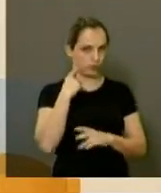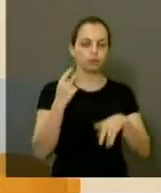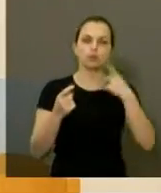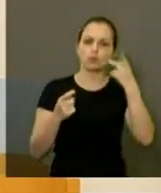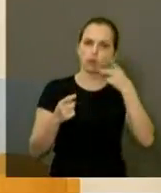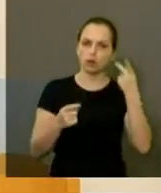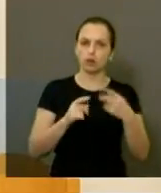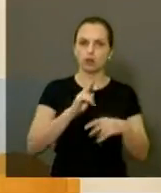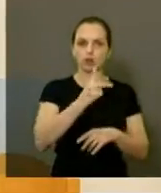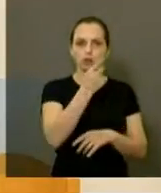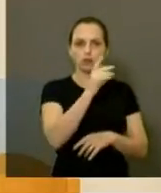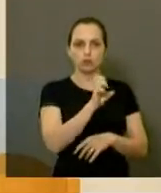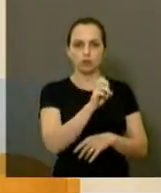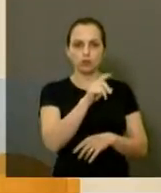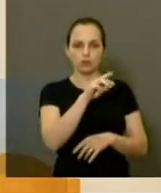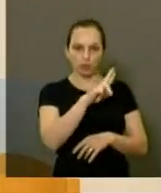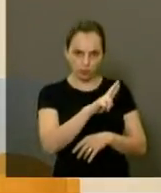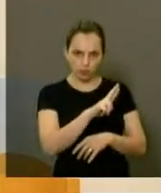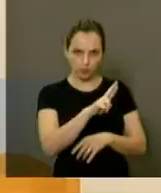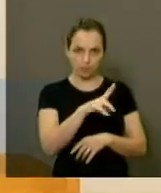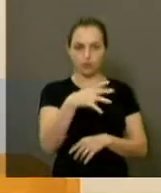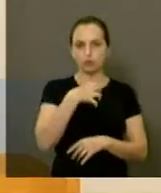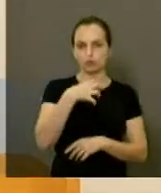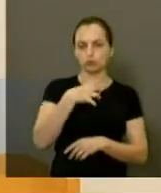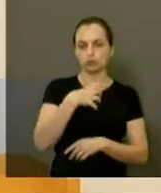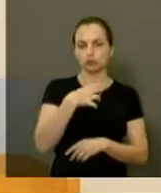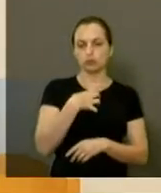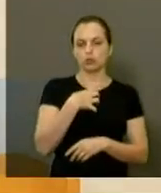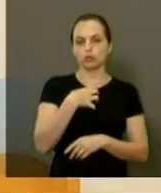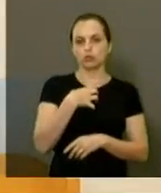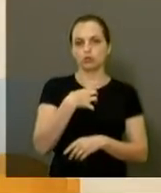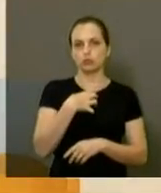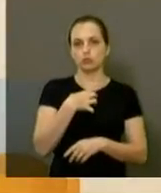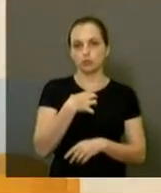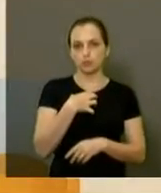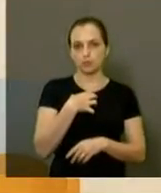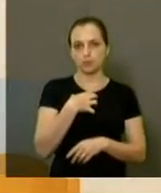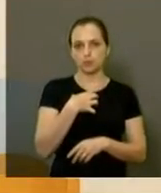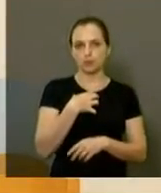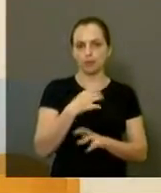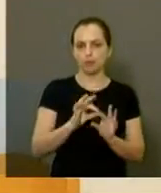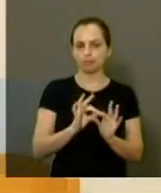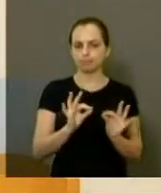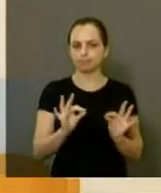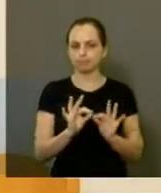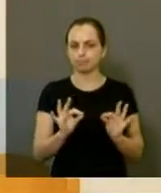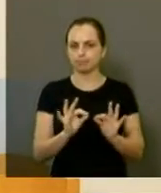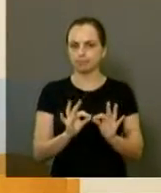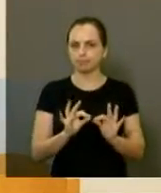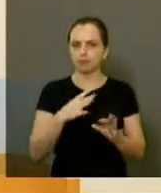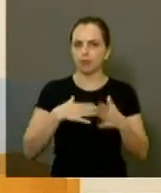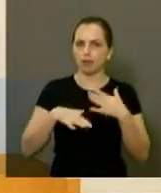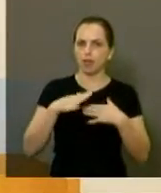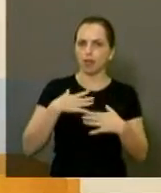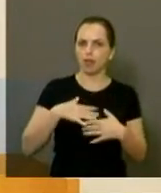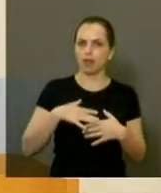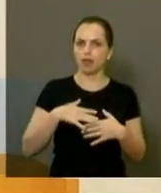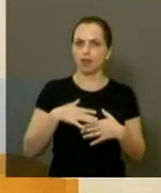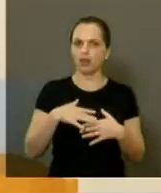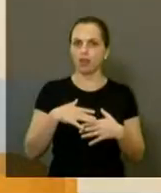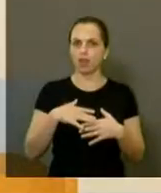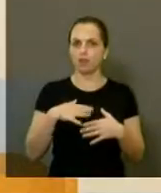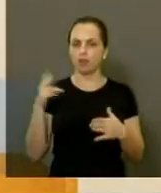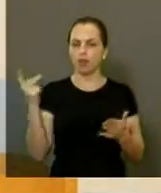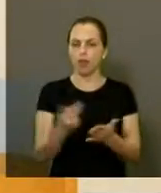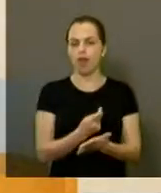vereador, de maneira, na minha opinião, para ser bastante moderado, agiu de má fé